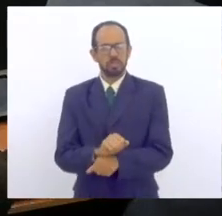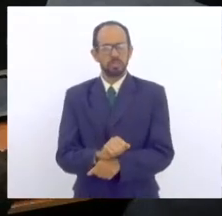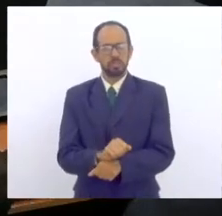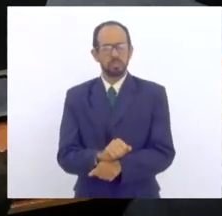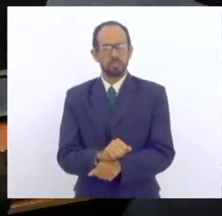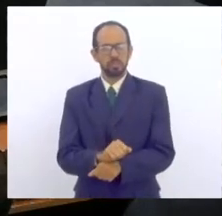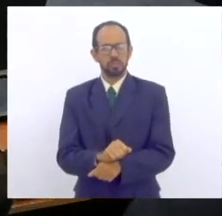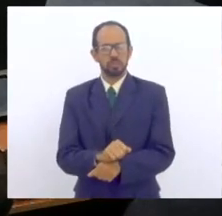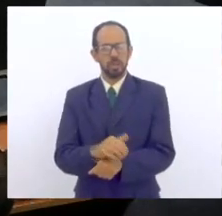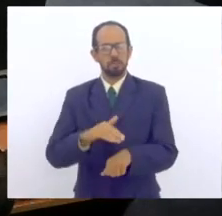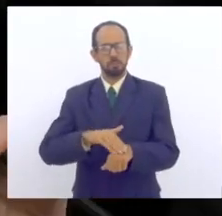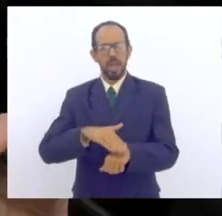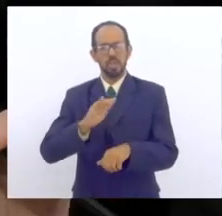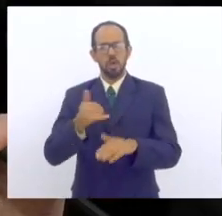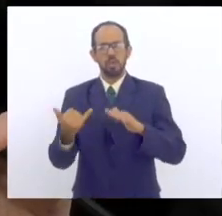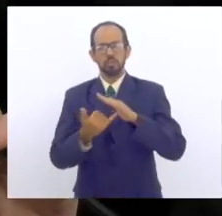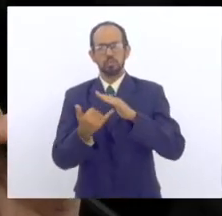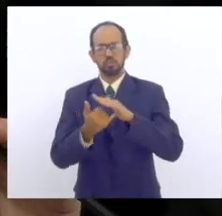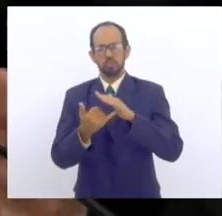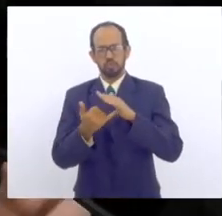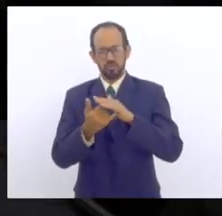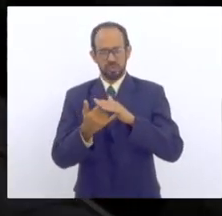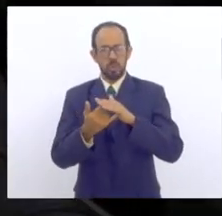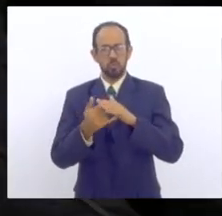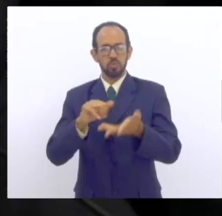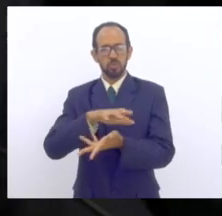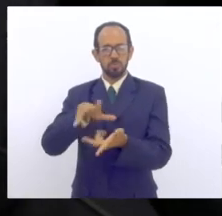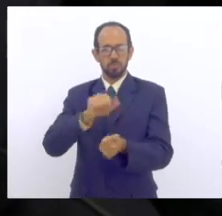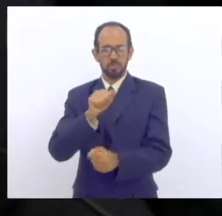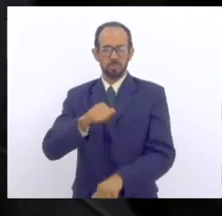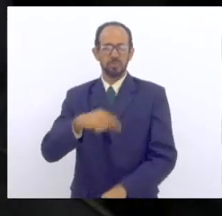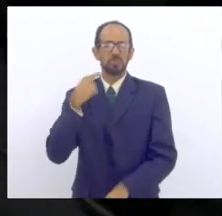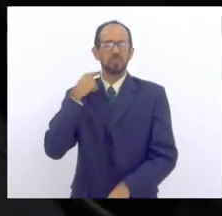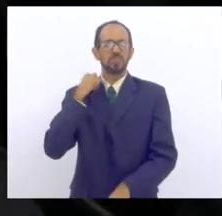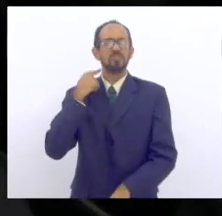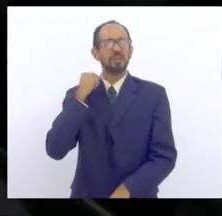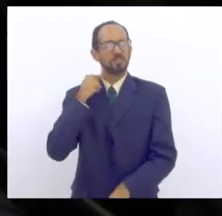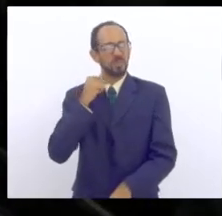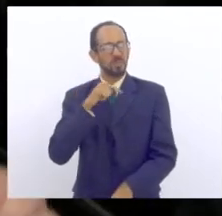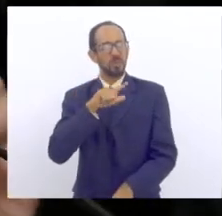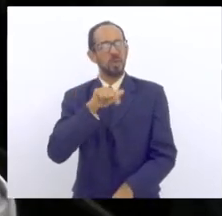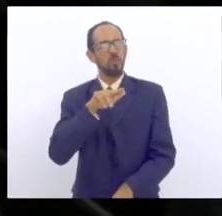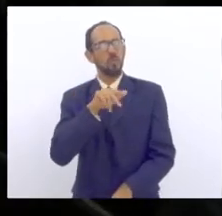Constituição do mundo Clube de Regatas Flamengo Luiz Rodolfo Landim